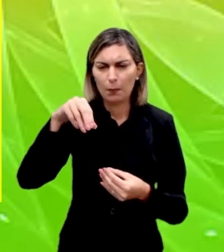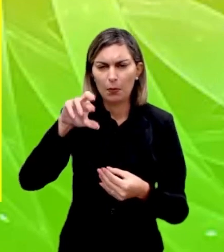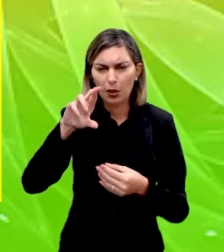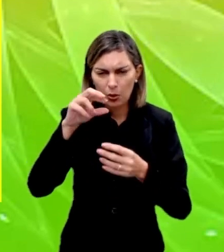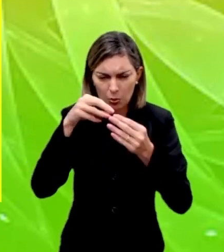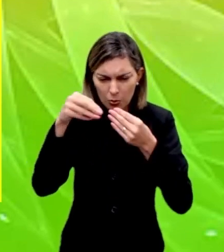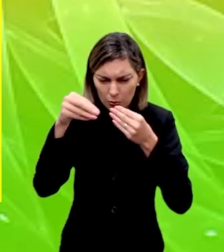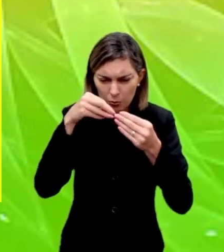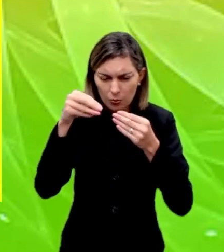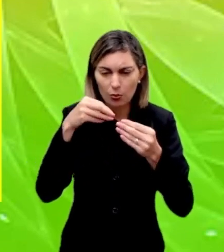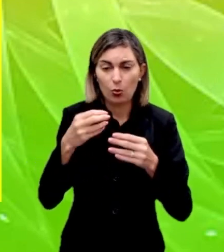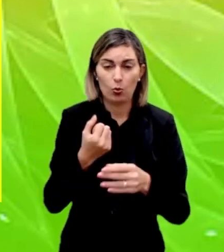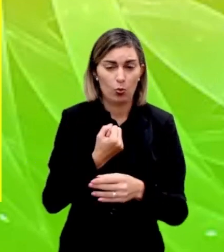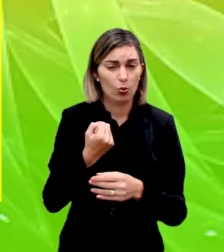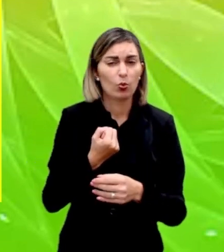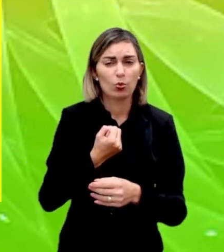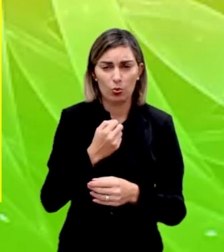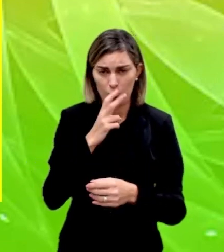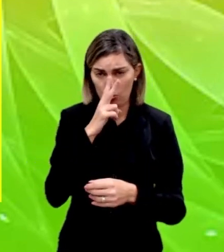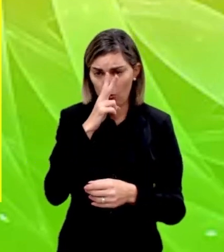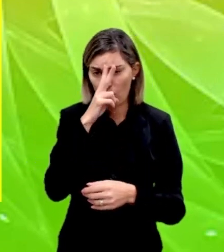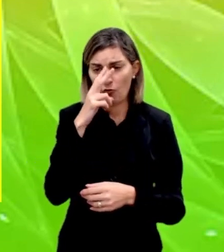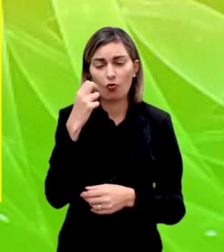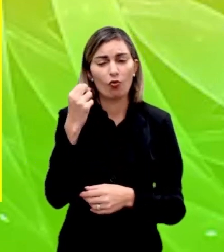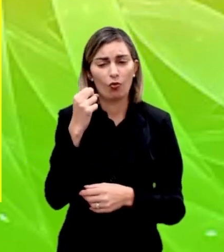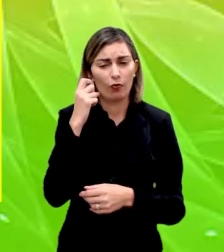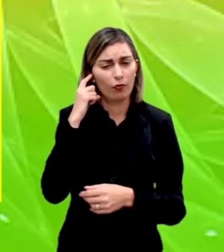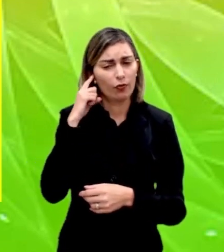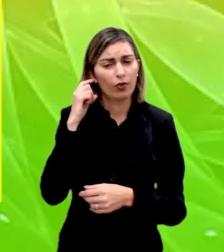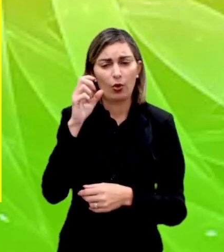O número é impressionante. São